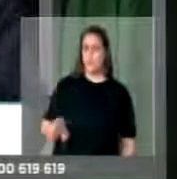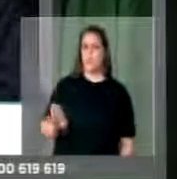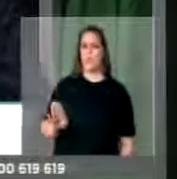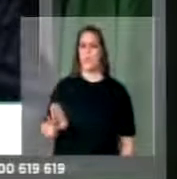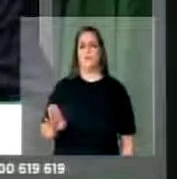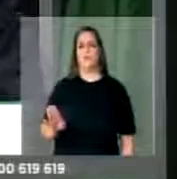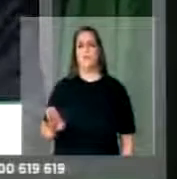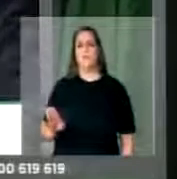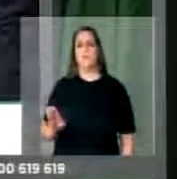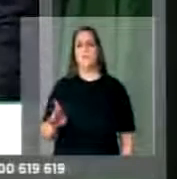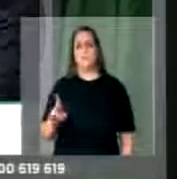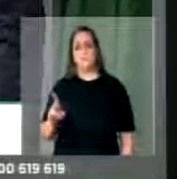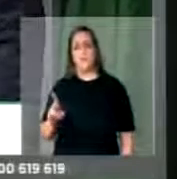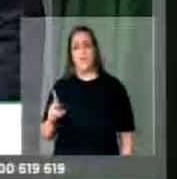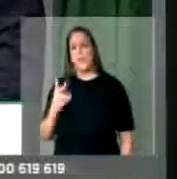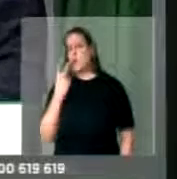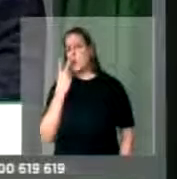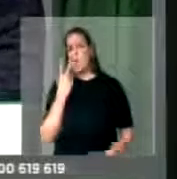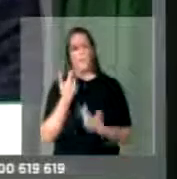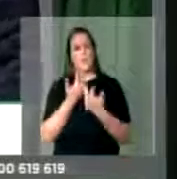duas questões que são